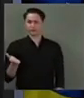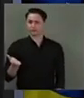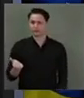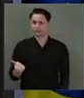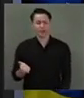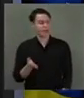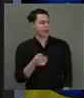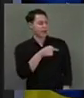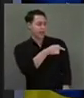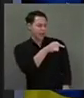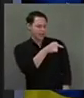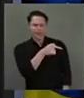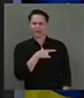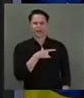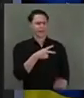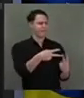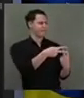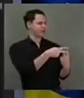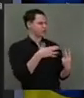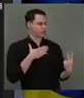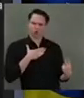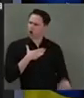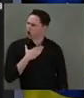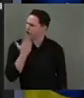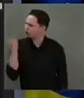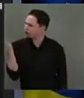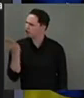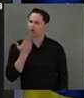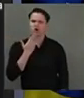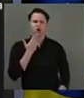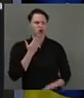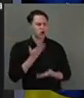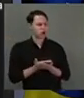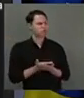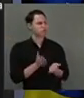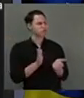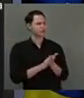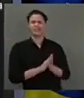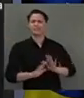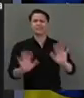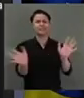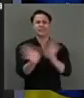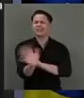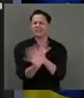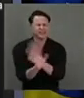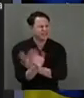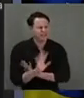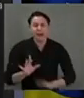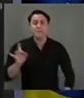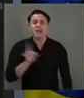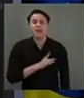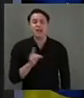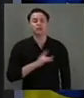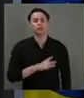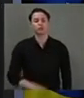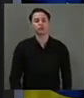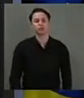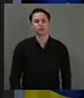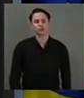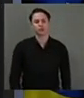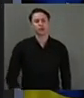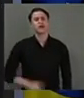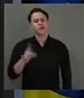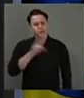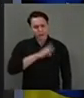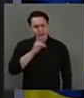presos gostam do senhor, como eu fiquei impressionada, que eles lhe aplaudiram. Não, ministra, era medo. E o